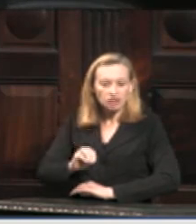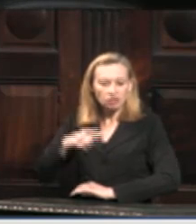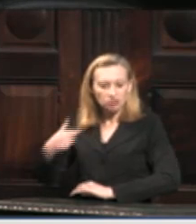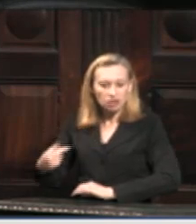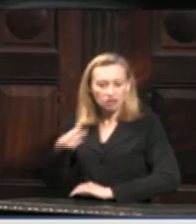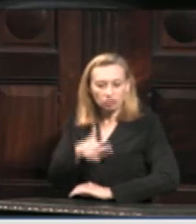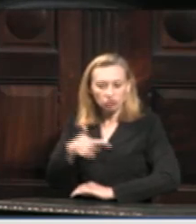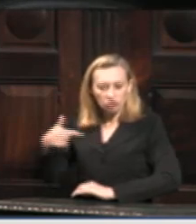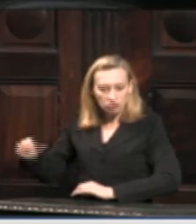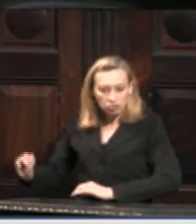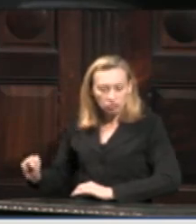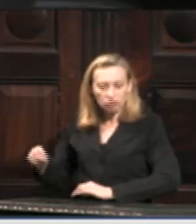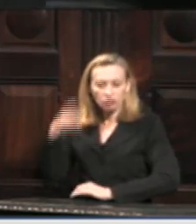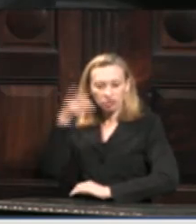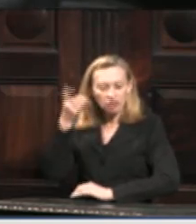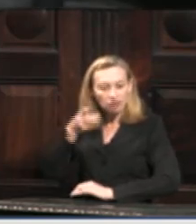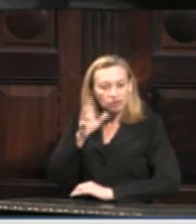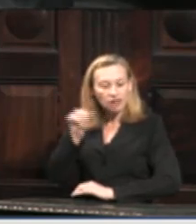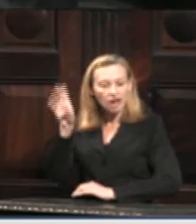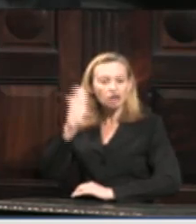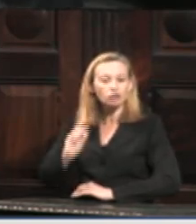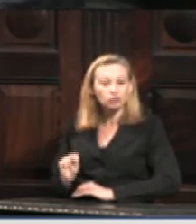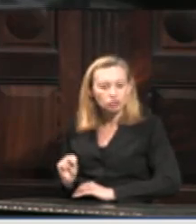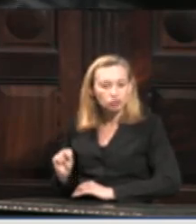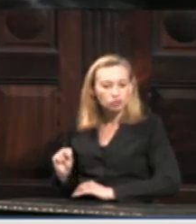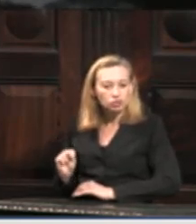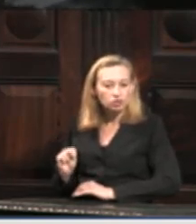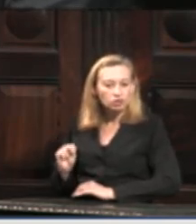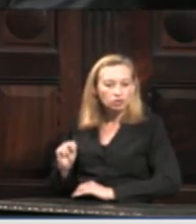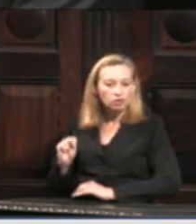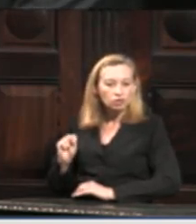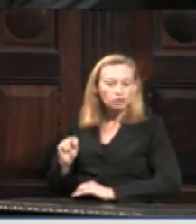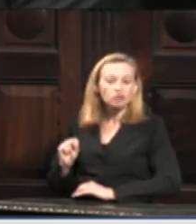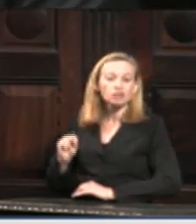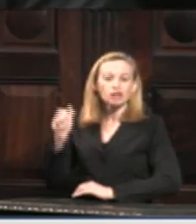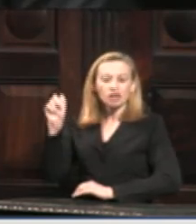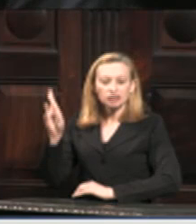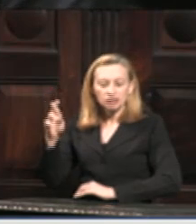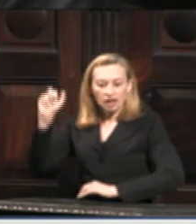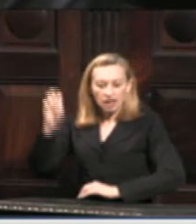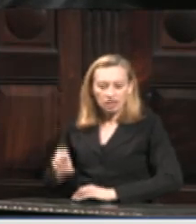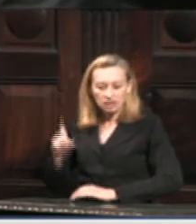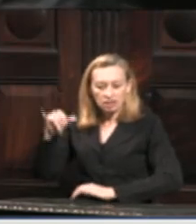4107 de 2018, de autoria do deputado Carlos Mink e André Siciliano.